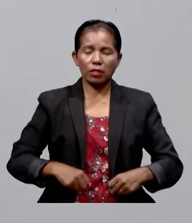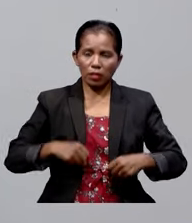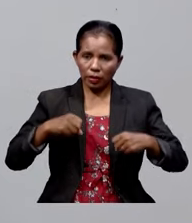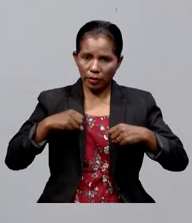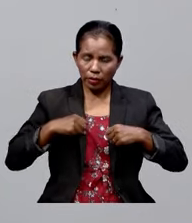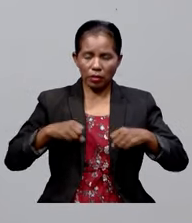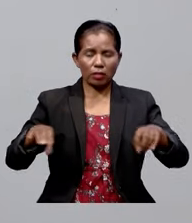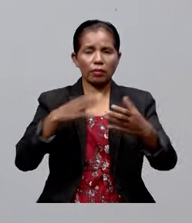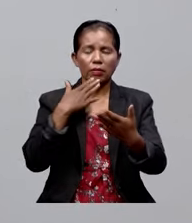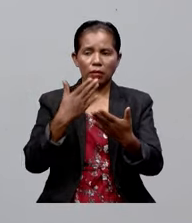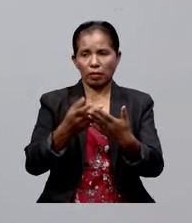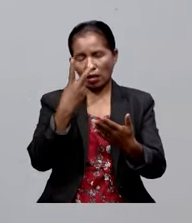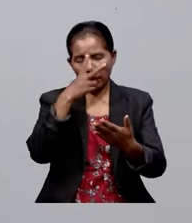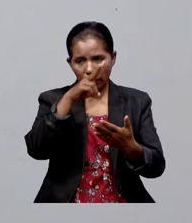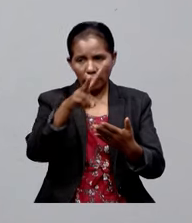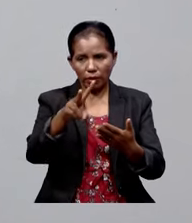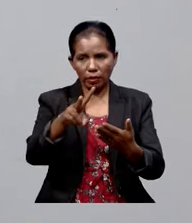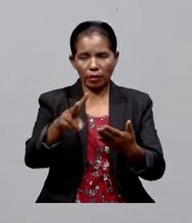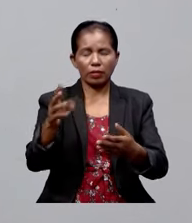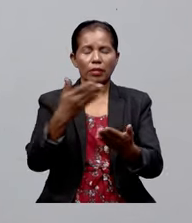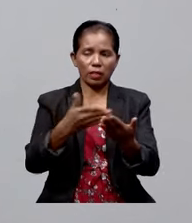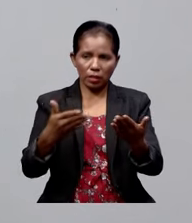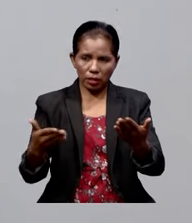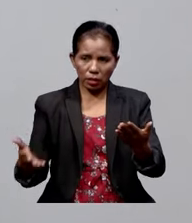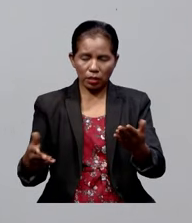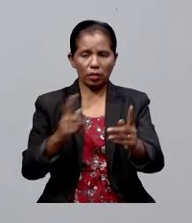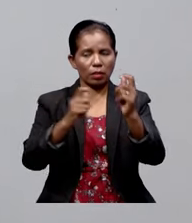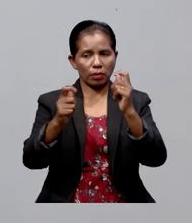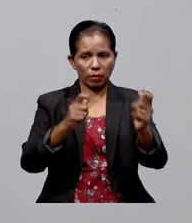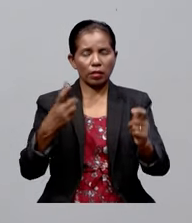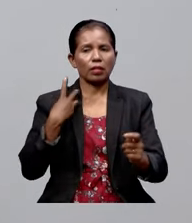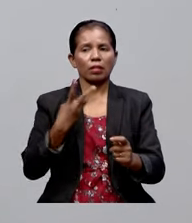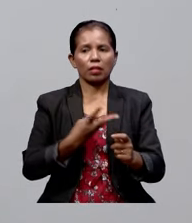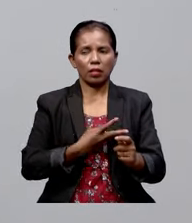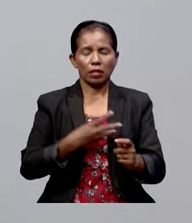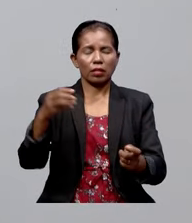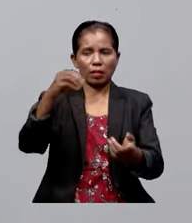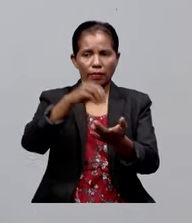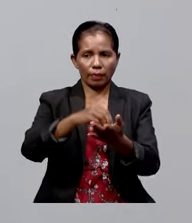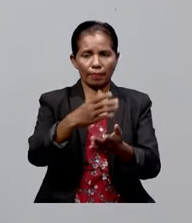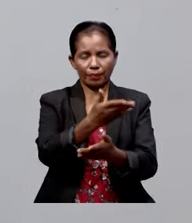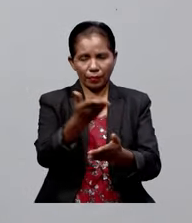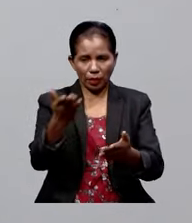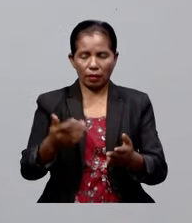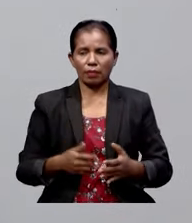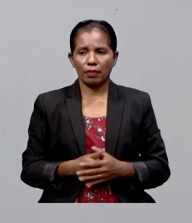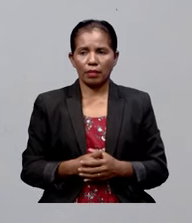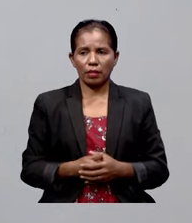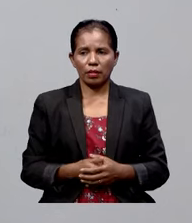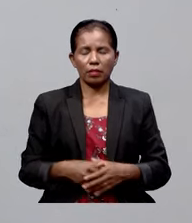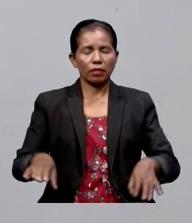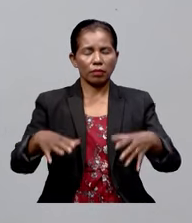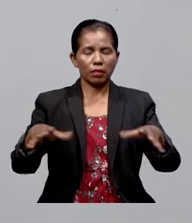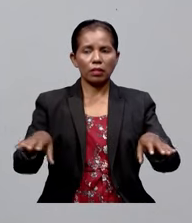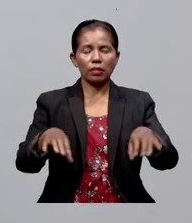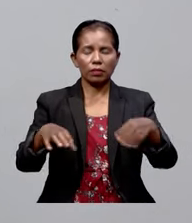de serviço, a tu tarefa e a questão equipamento, transporte, ser na bem que tu, ou mais vai a força de trabalho, ser na